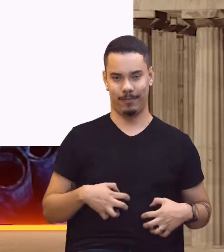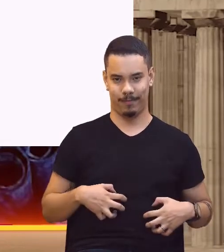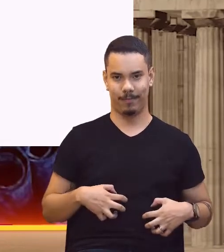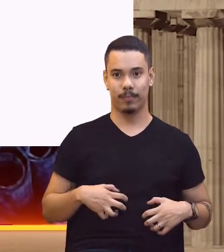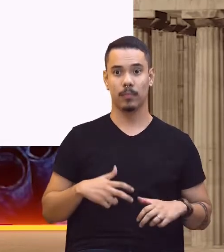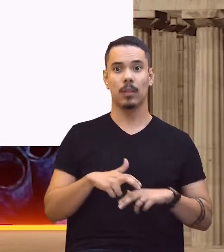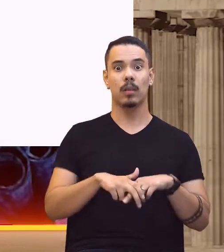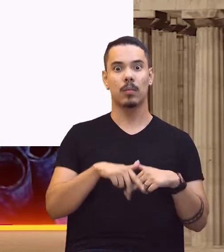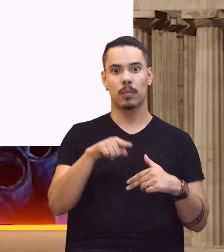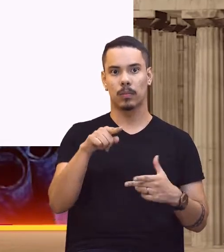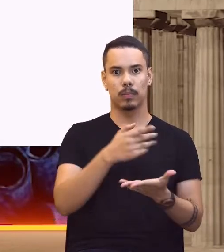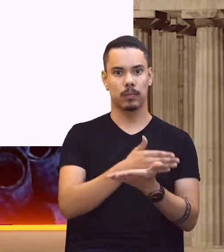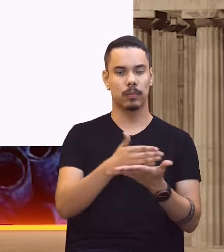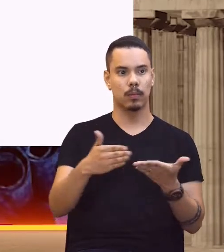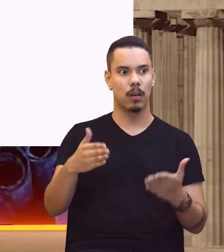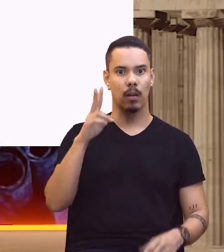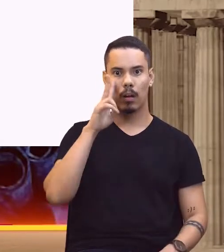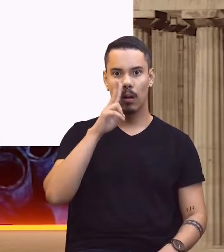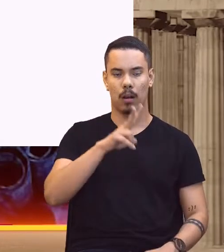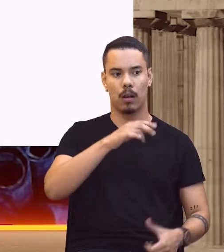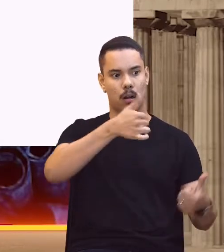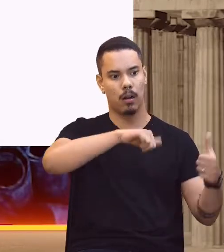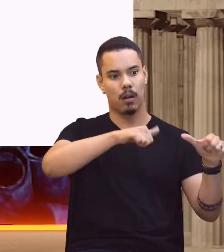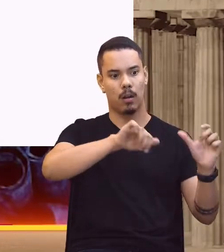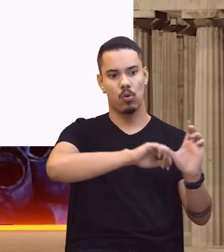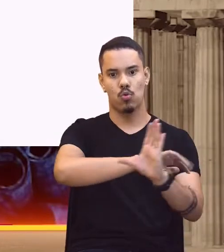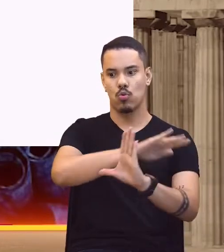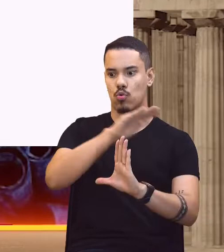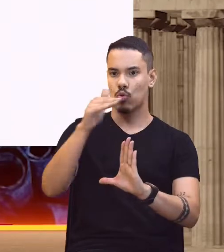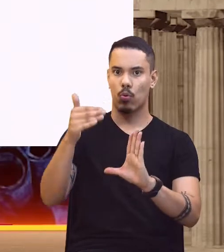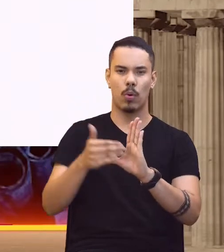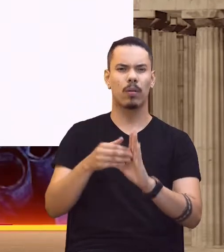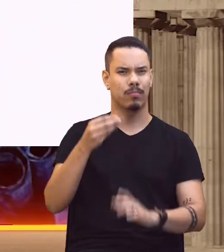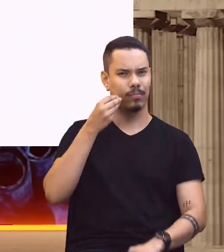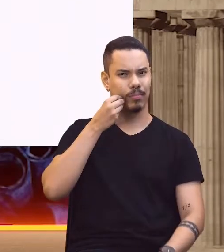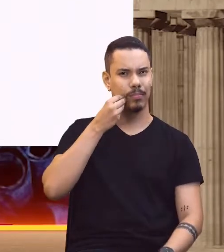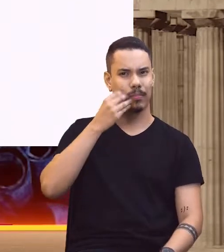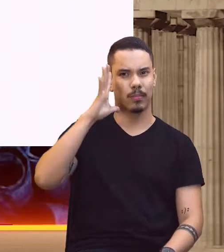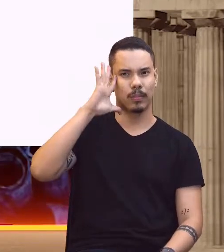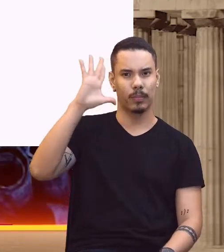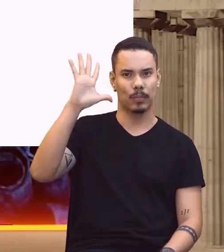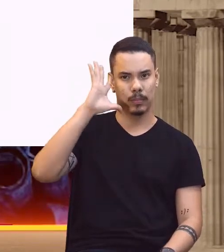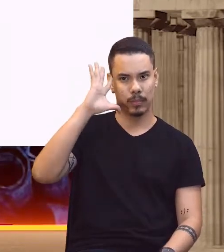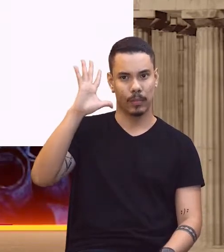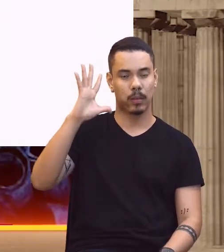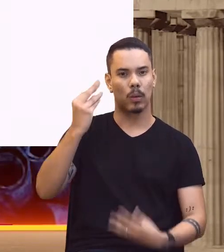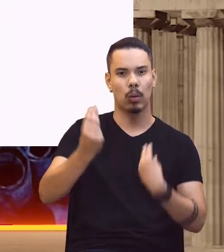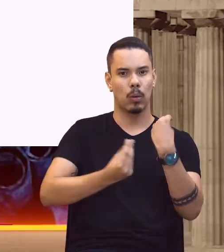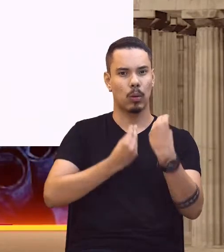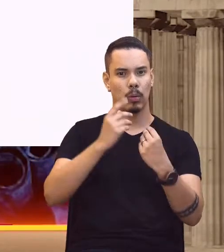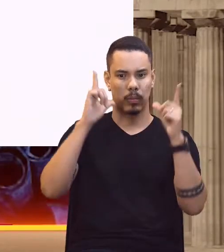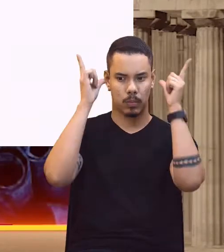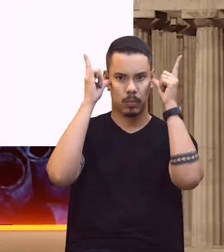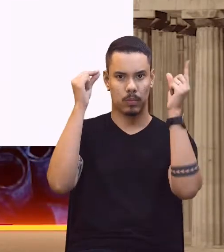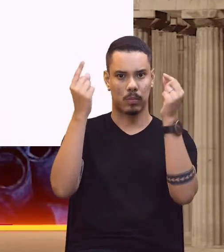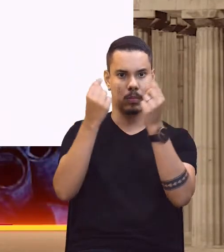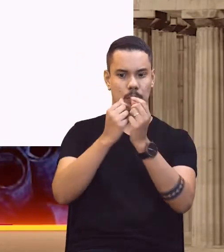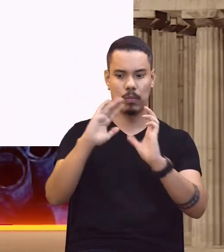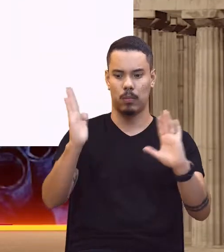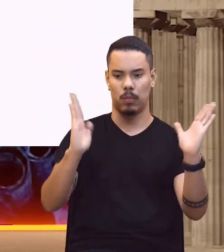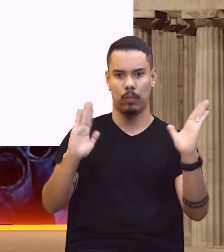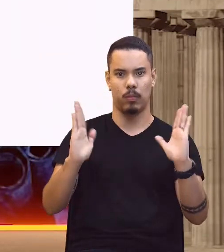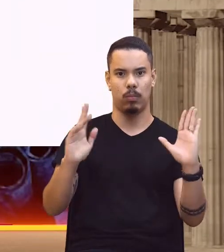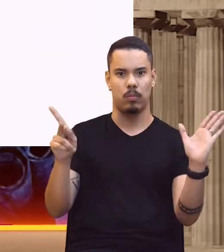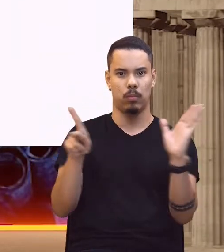o cenário que a gente está analisando, pessoal. Tentem imaginar como os gregos estavam naquela época